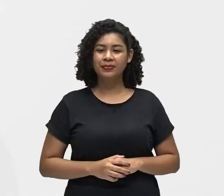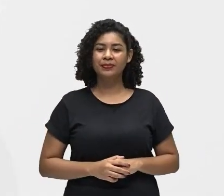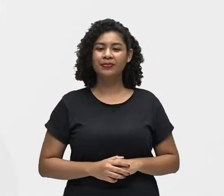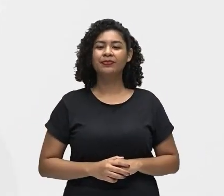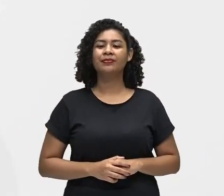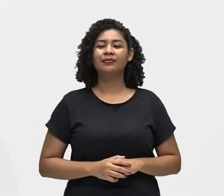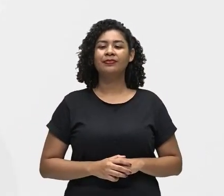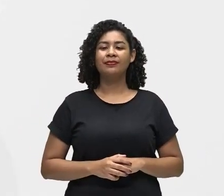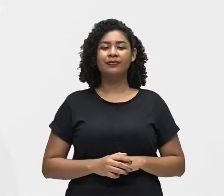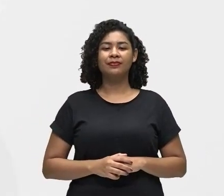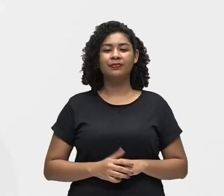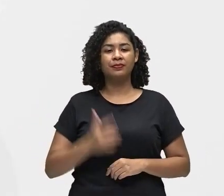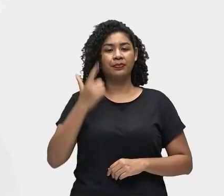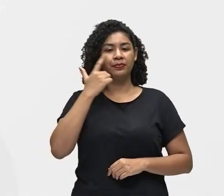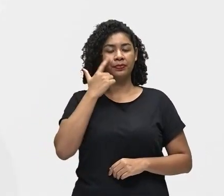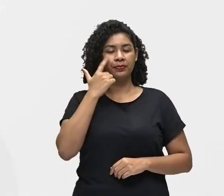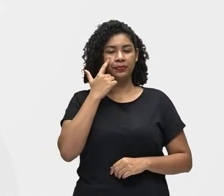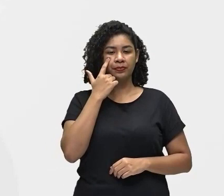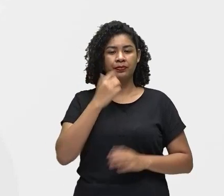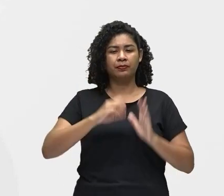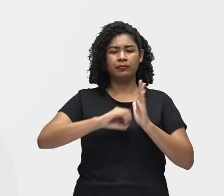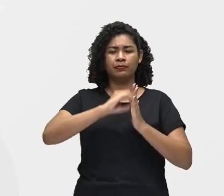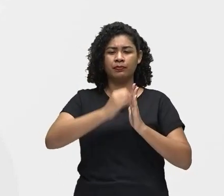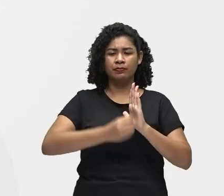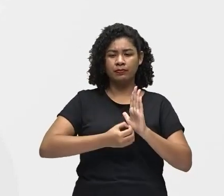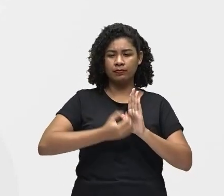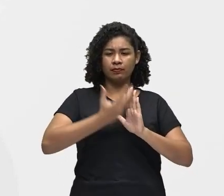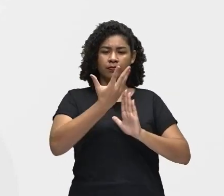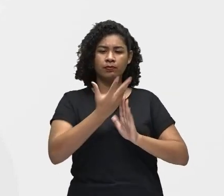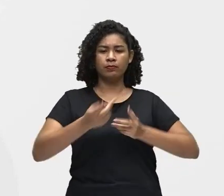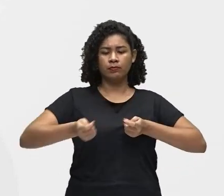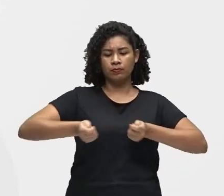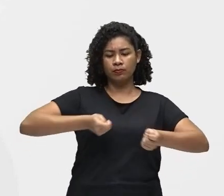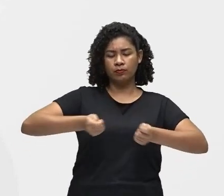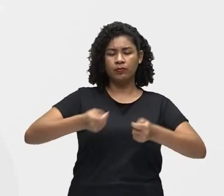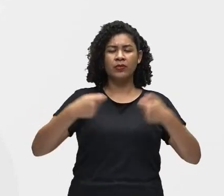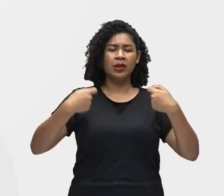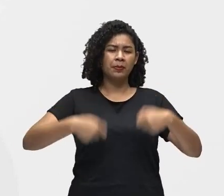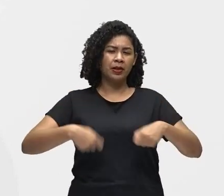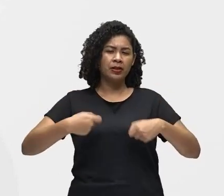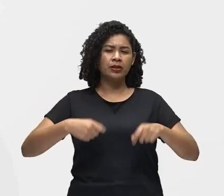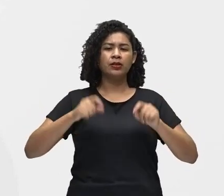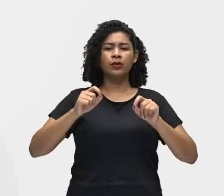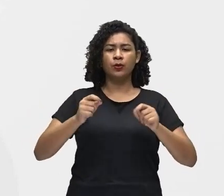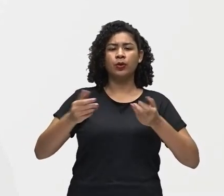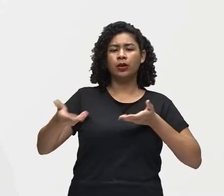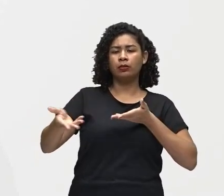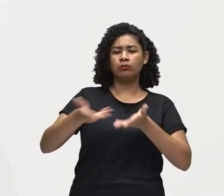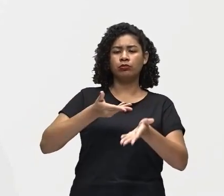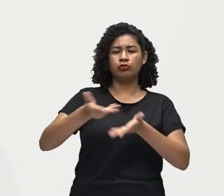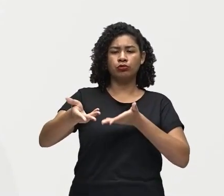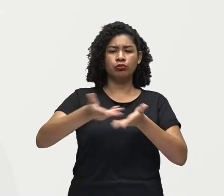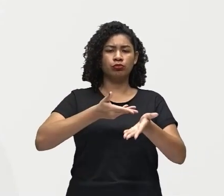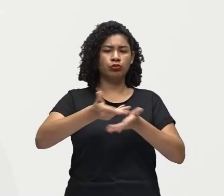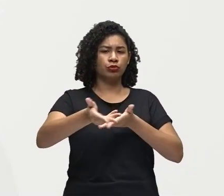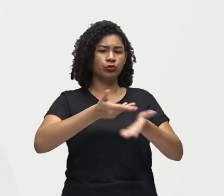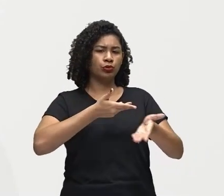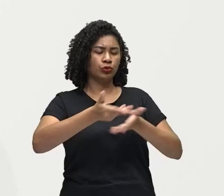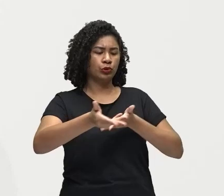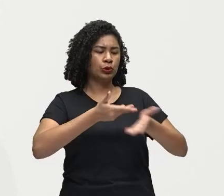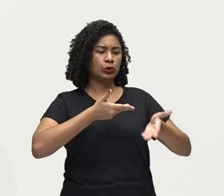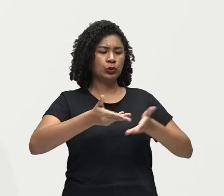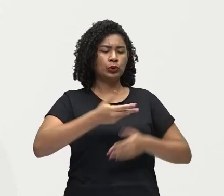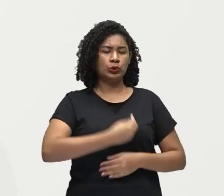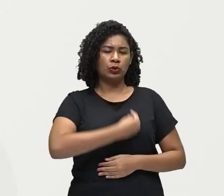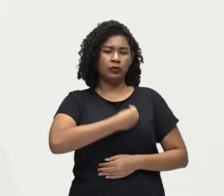O equilíbrio ecológico depende diretamente da interação, das trocas e das relações que os seres vivos